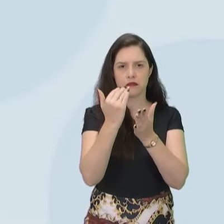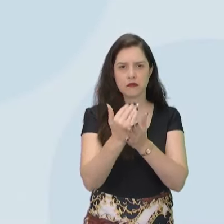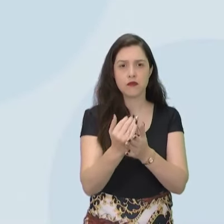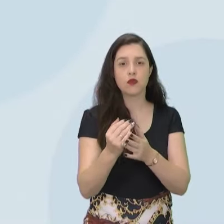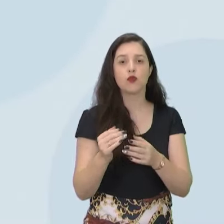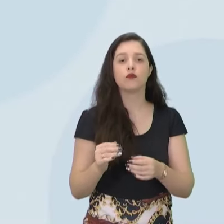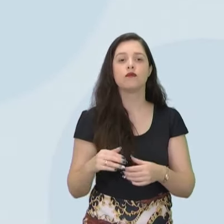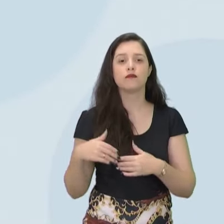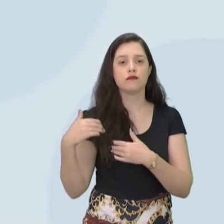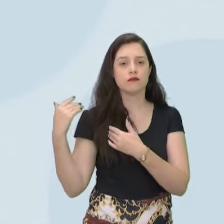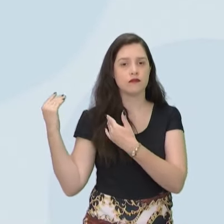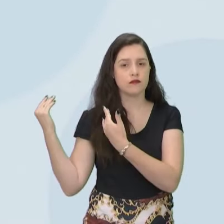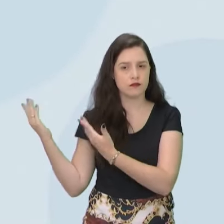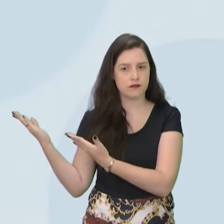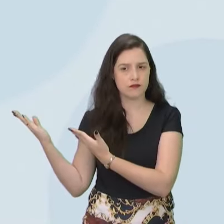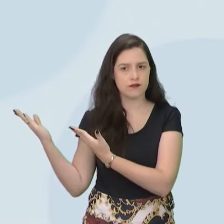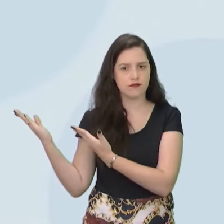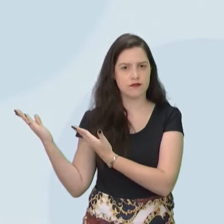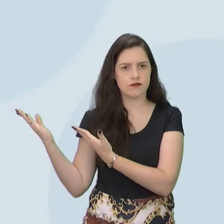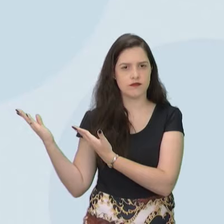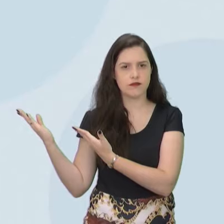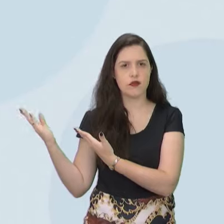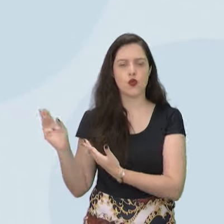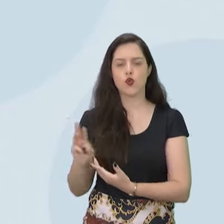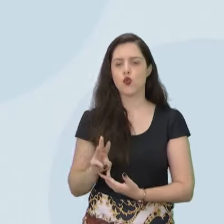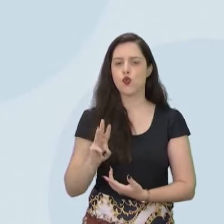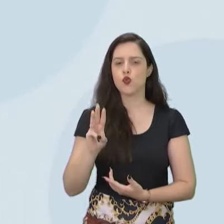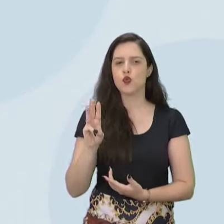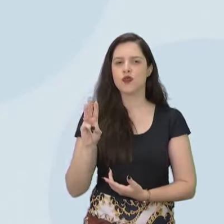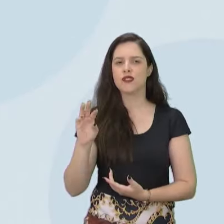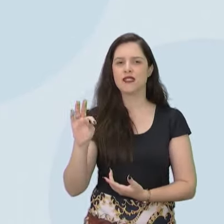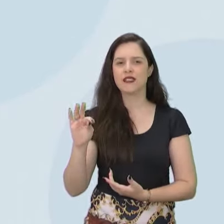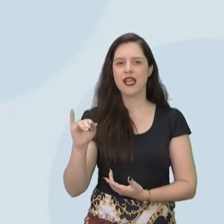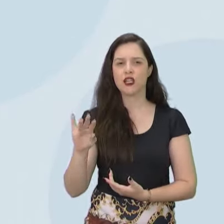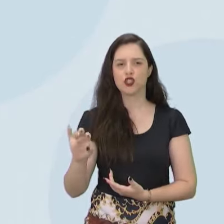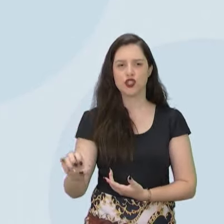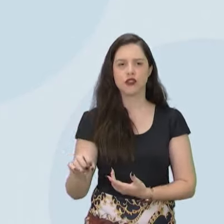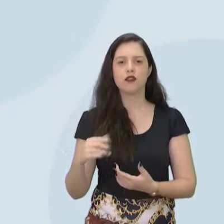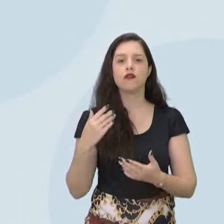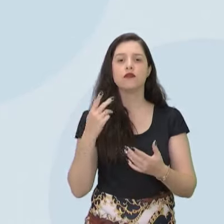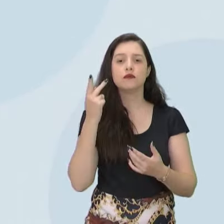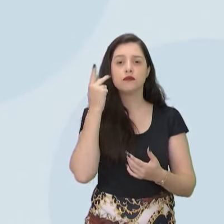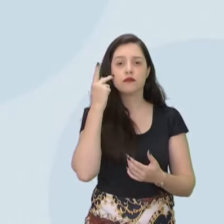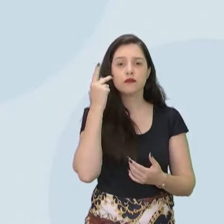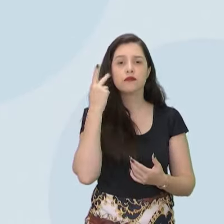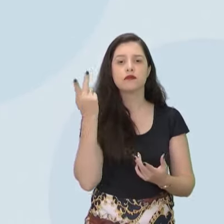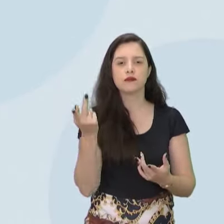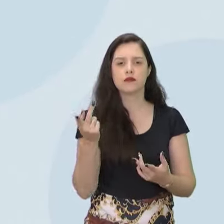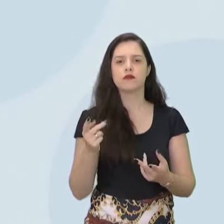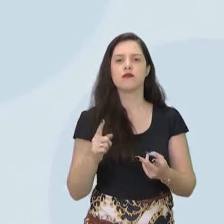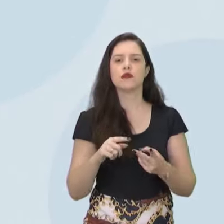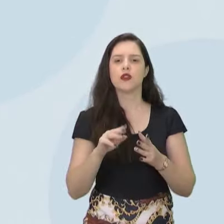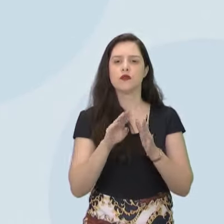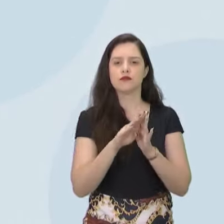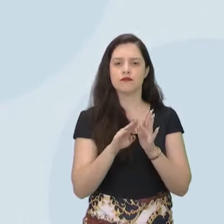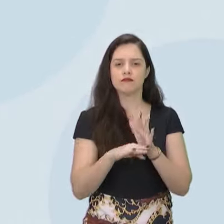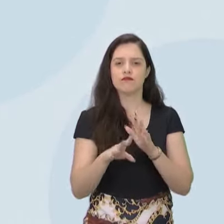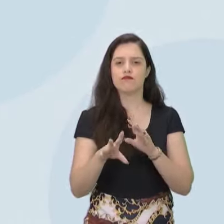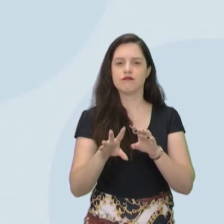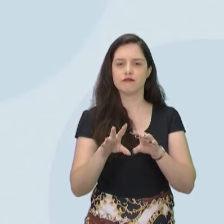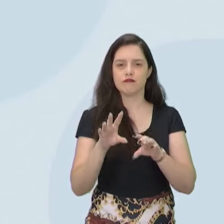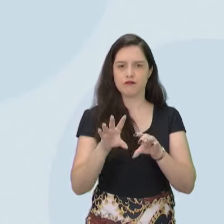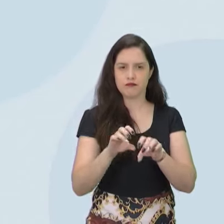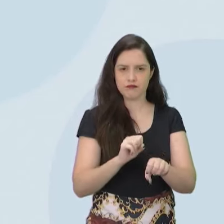site do Novo Ensino Médio, né? Novo Ensino Médio São Paulo, os itinerários formativos, o